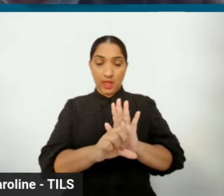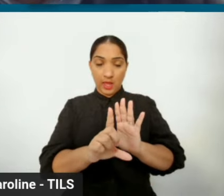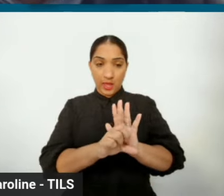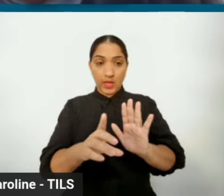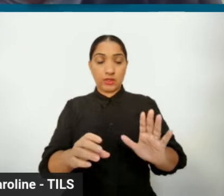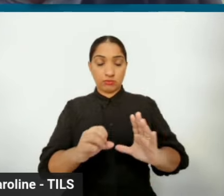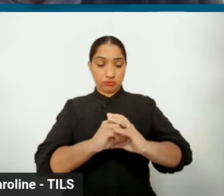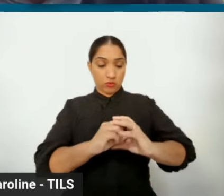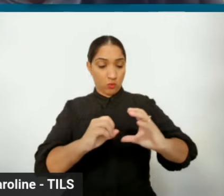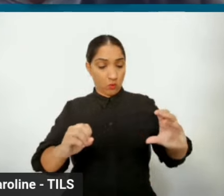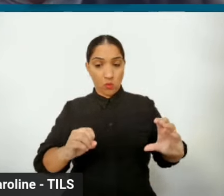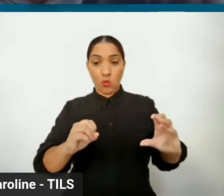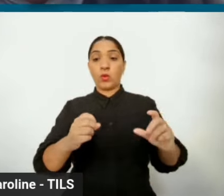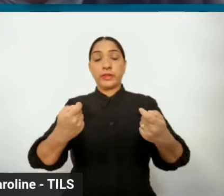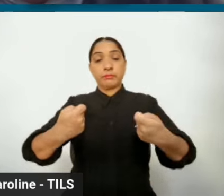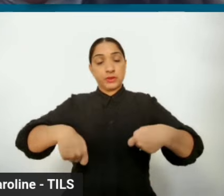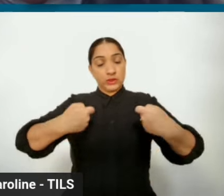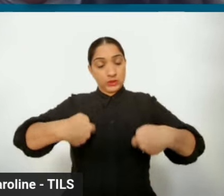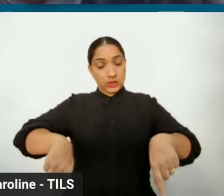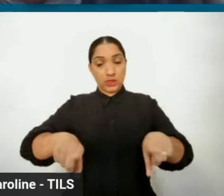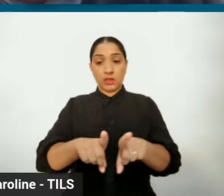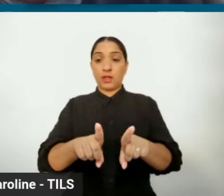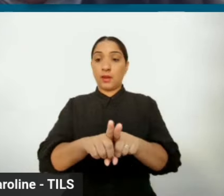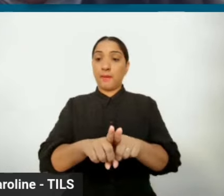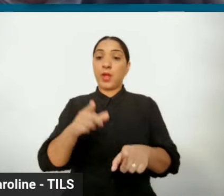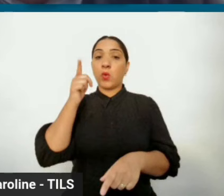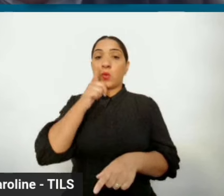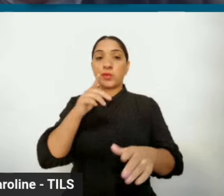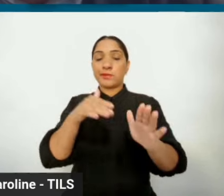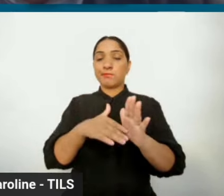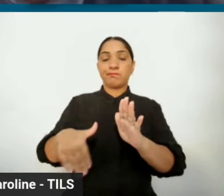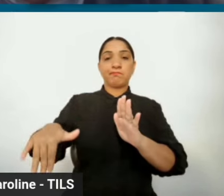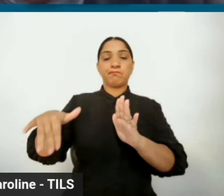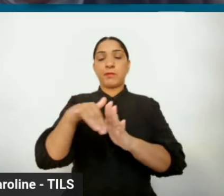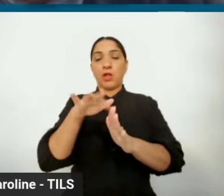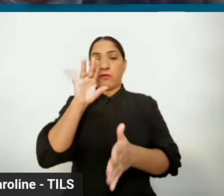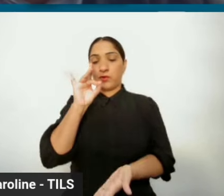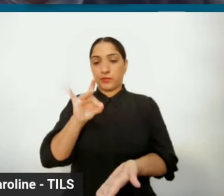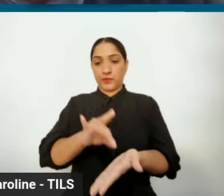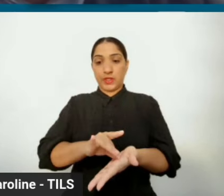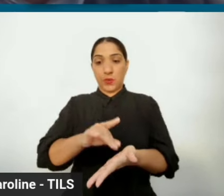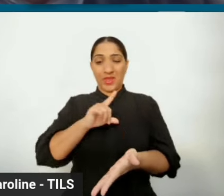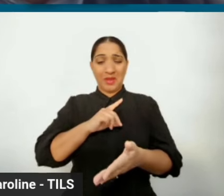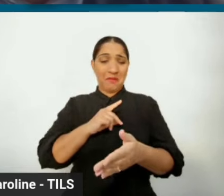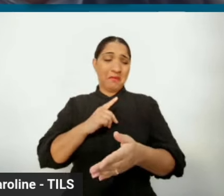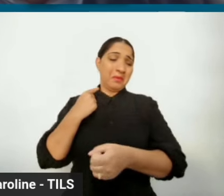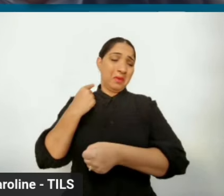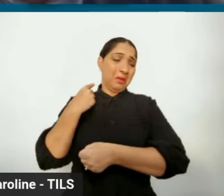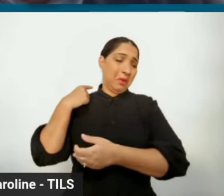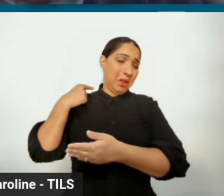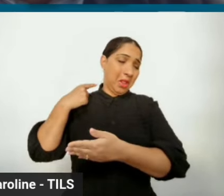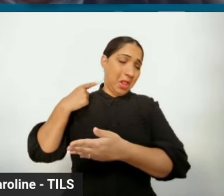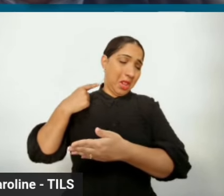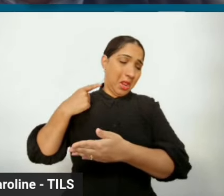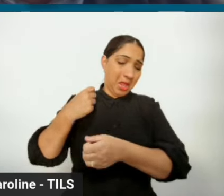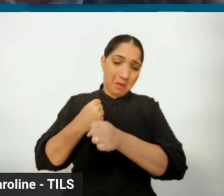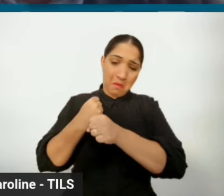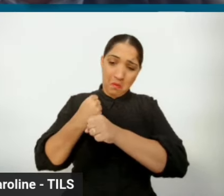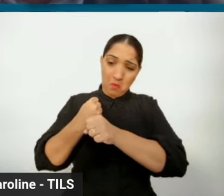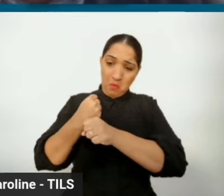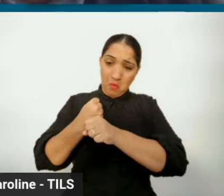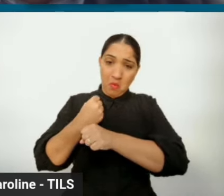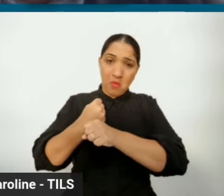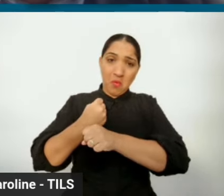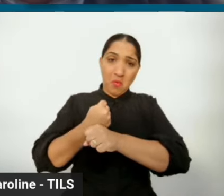que realmente se tem da sua maior efetivação. Foi muito tempo até que a lei de